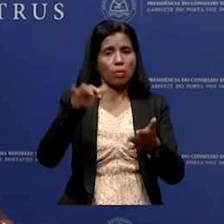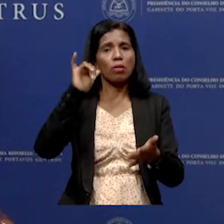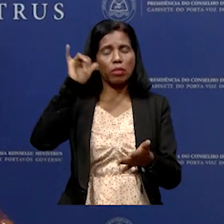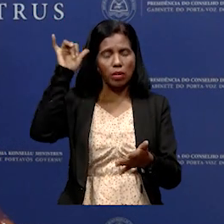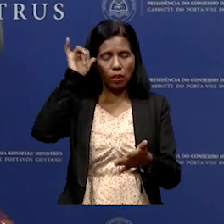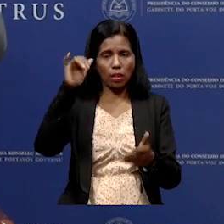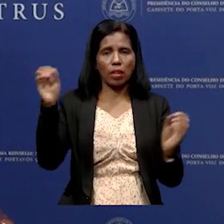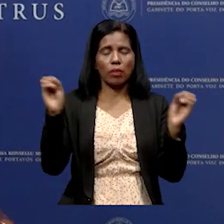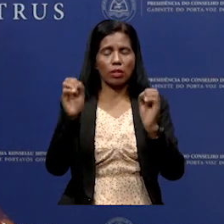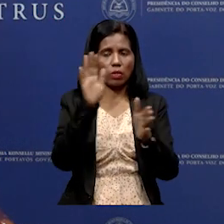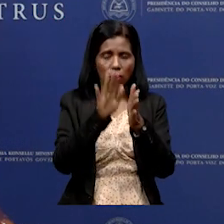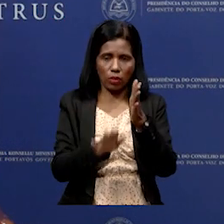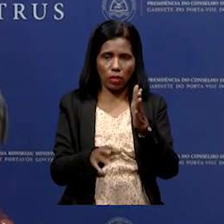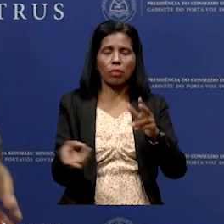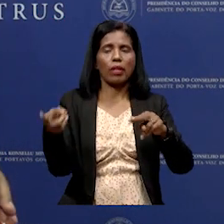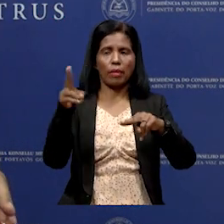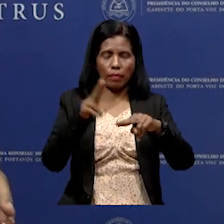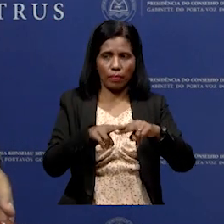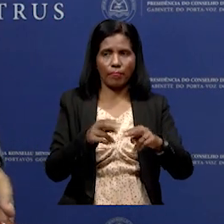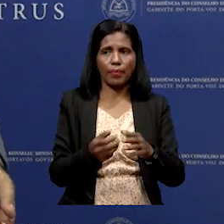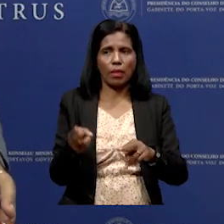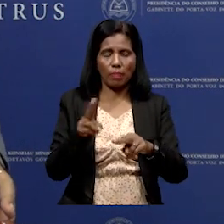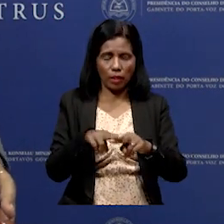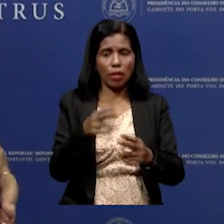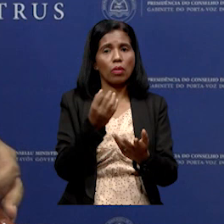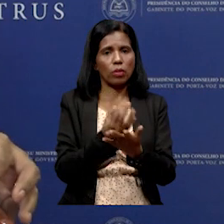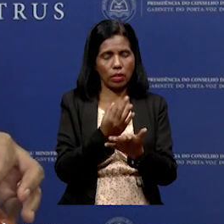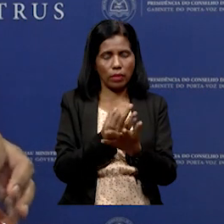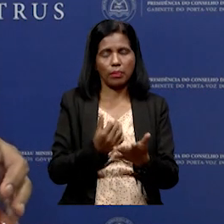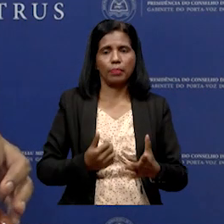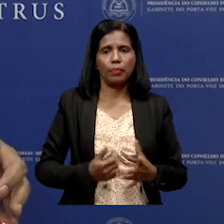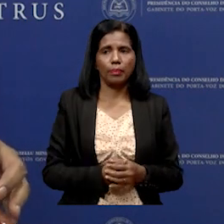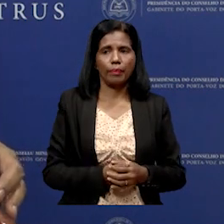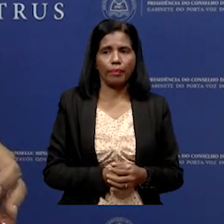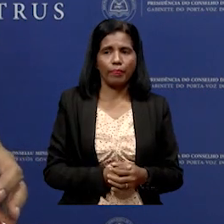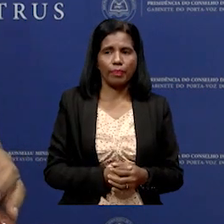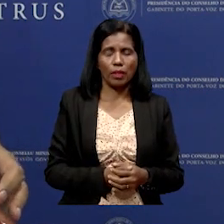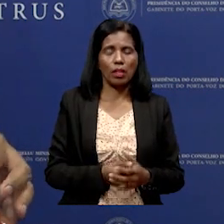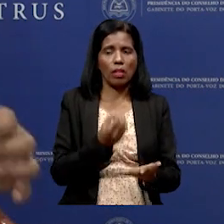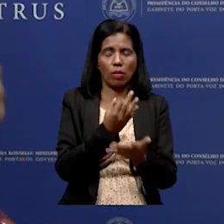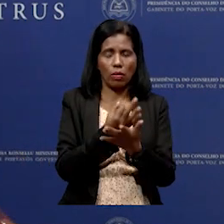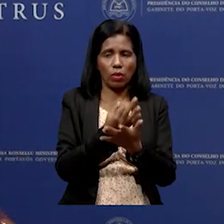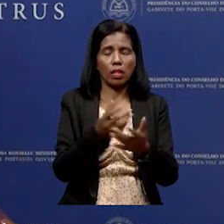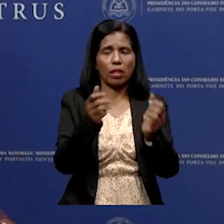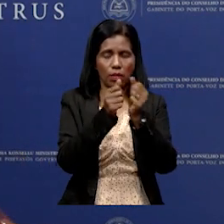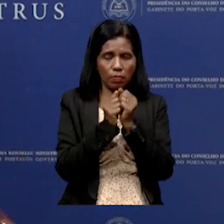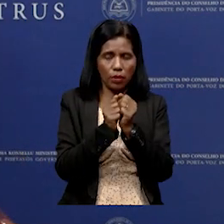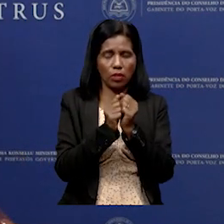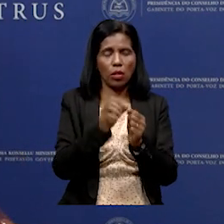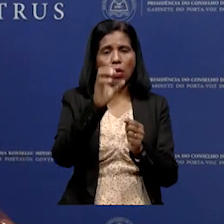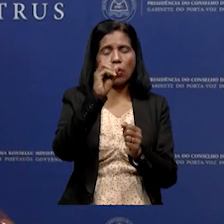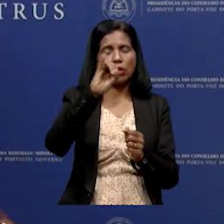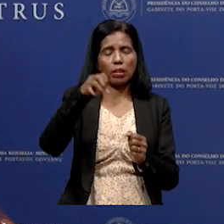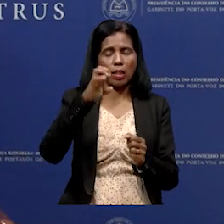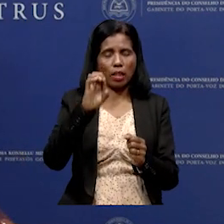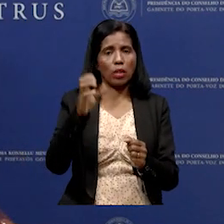La outra tu reduz, mas aumenta. Aumenta tanto. Neve nenhum montante, cálculo hoje, hoje é atual nenhum